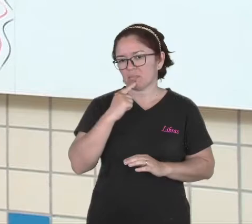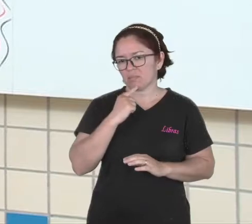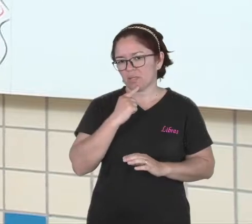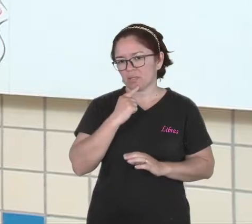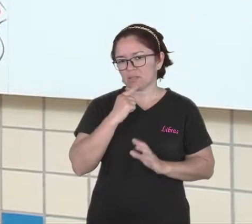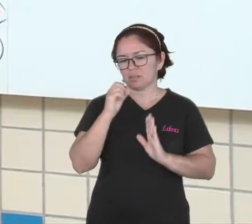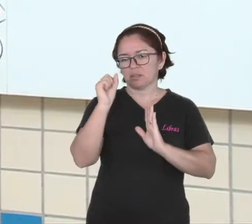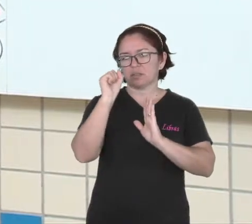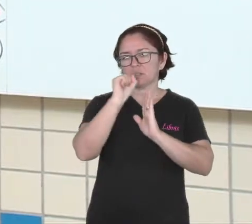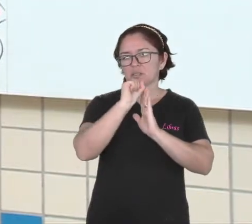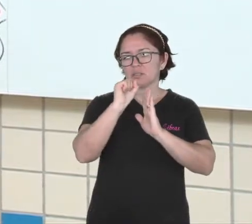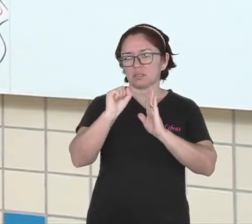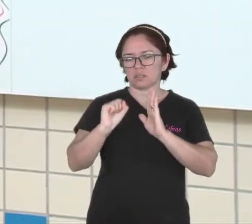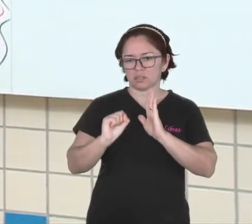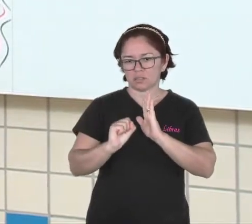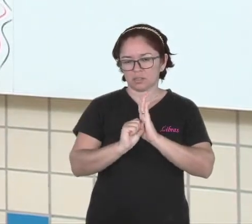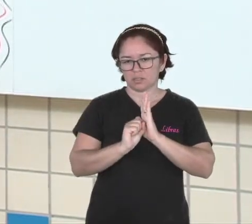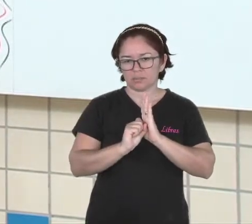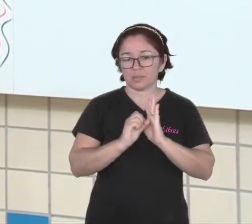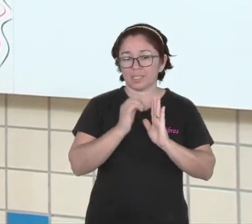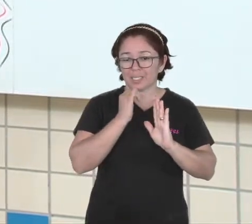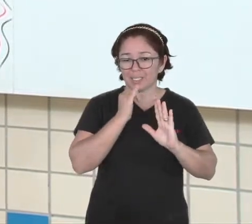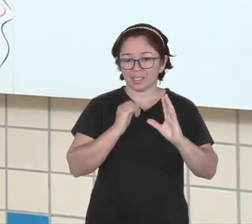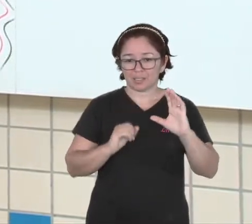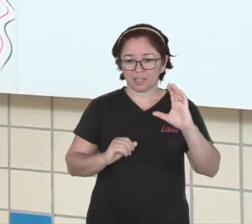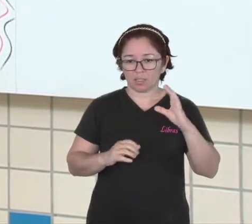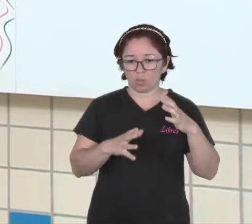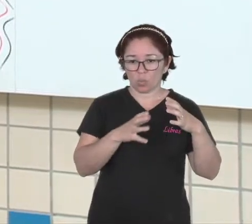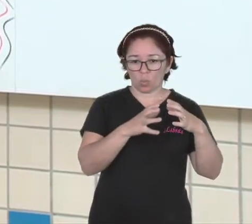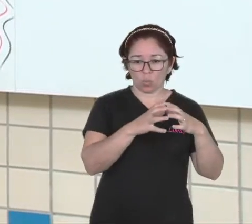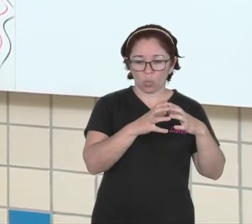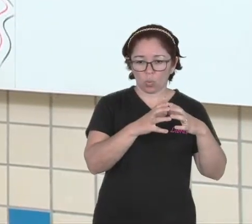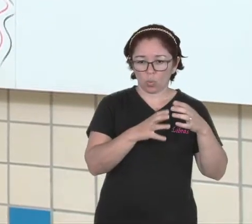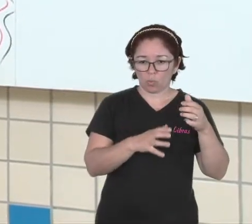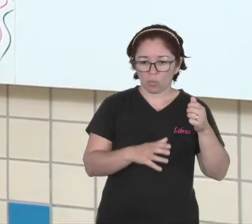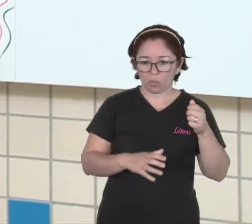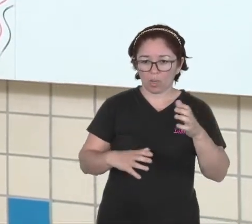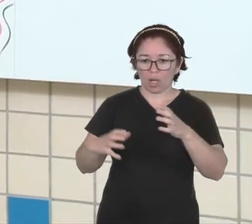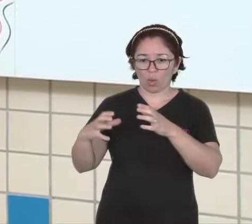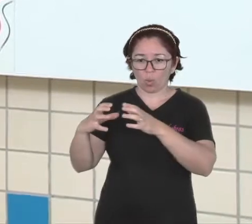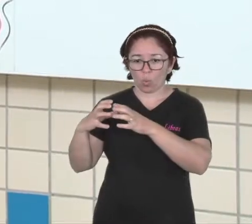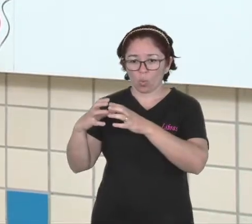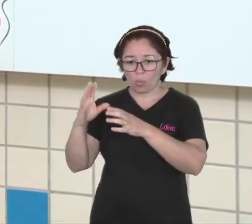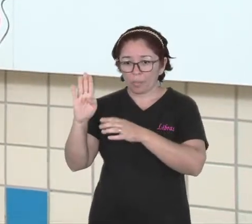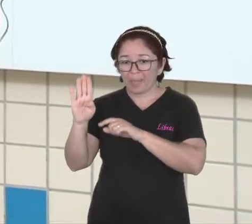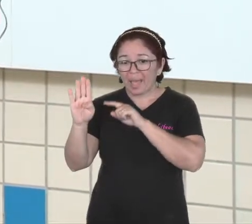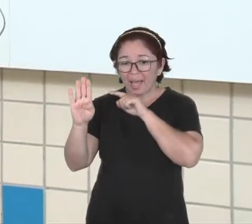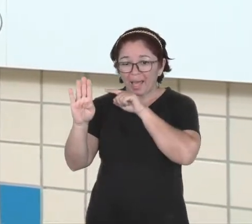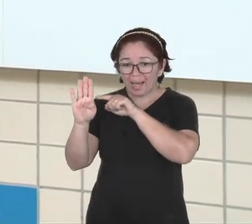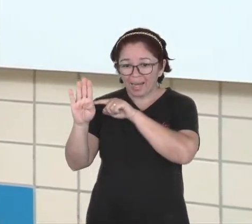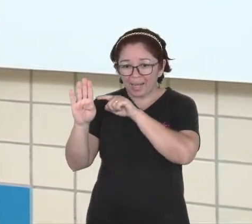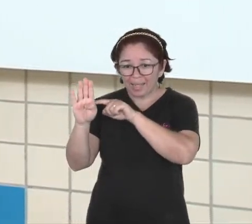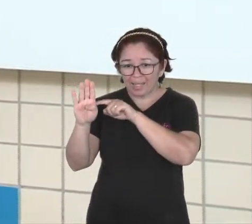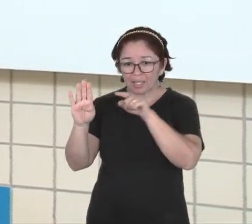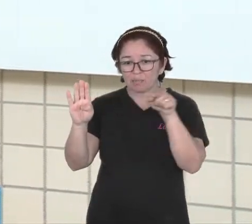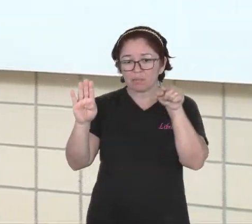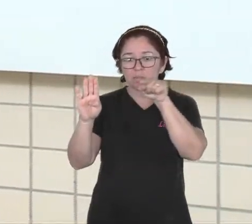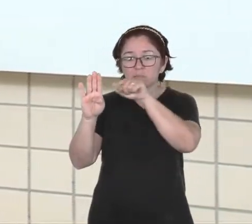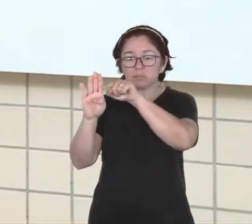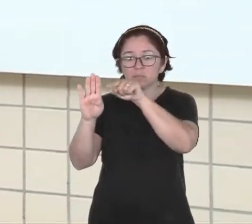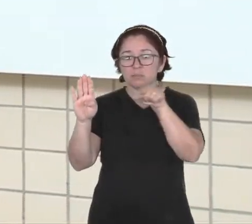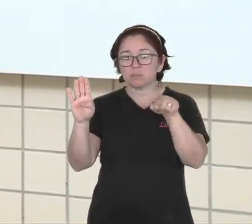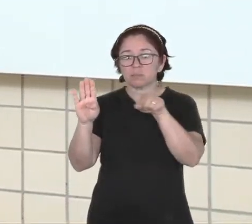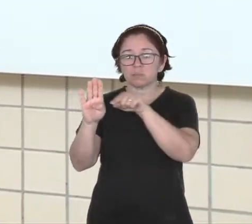minhas respostas, quais os números que foram efetivamente utilizados. Então, o contradomínio